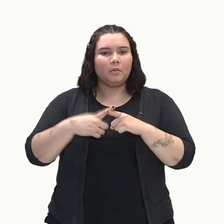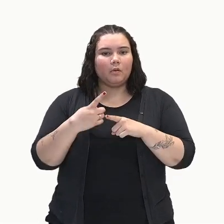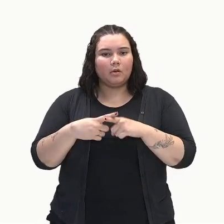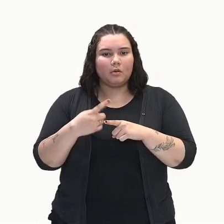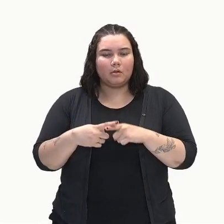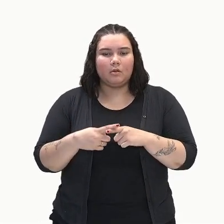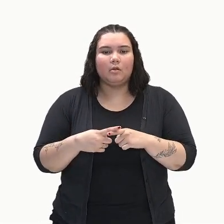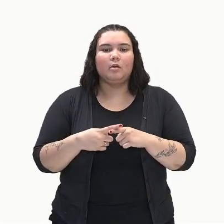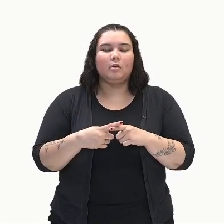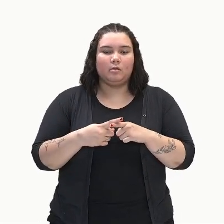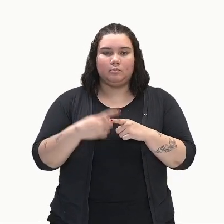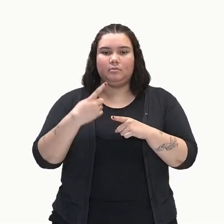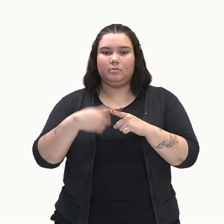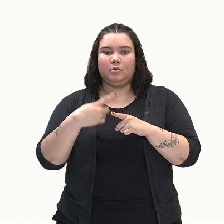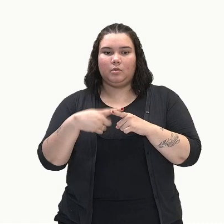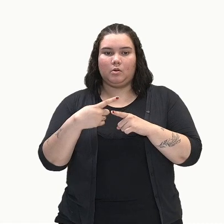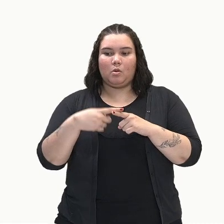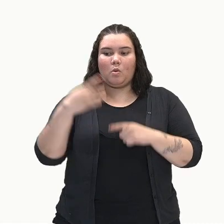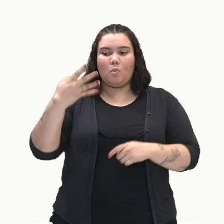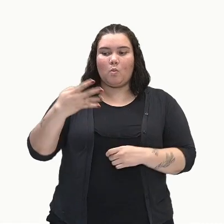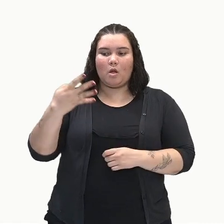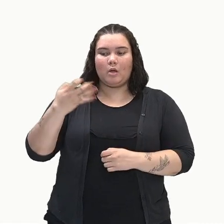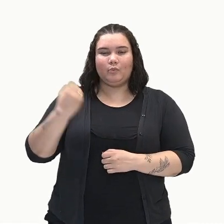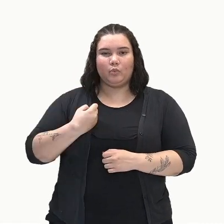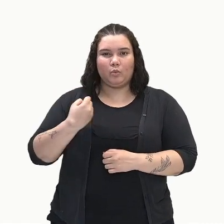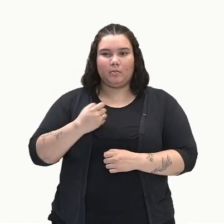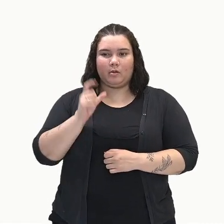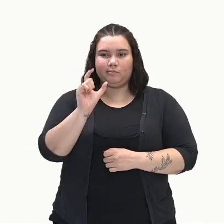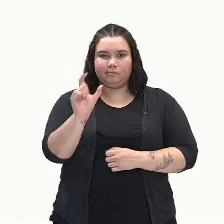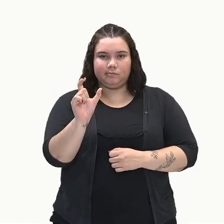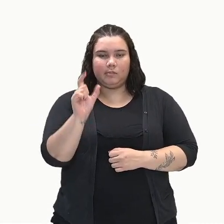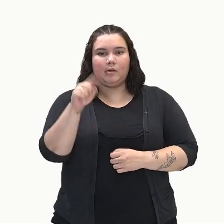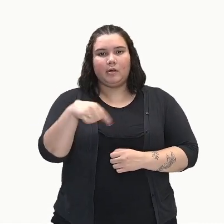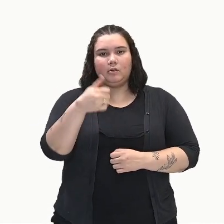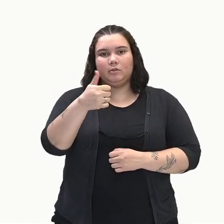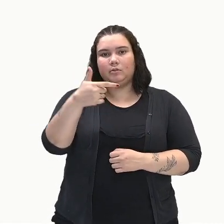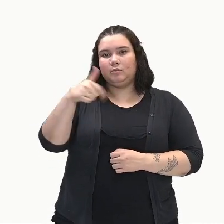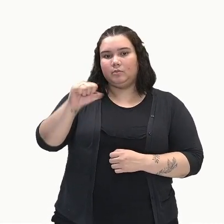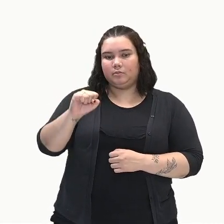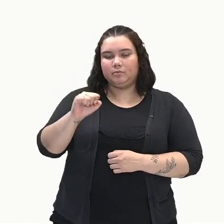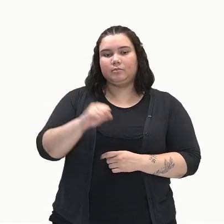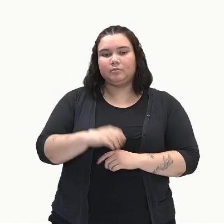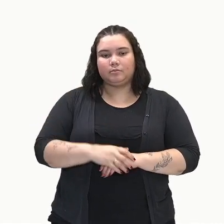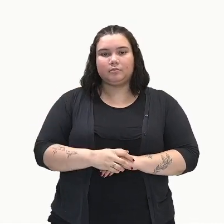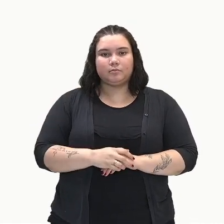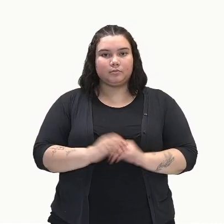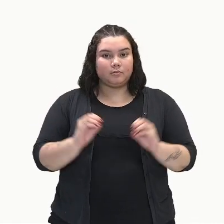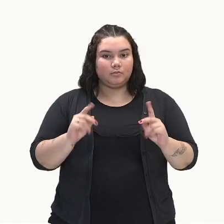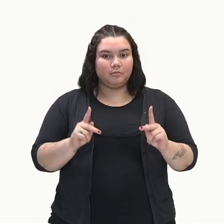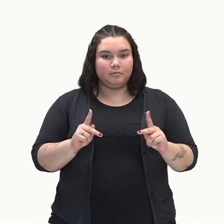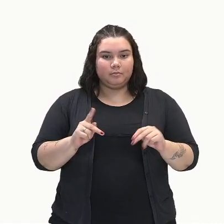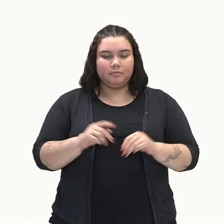Porque ele falou para nós que o quarto termo é igual a 128. Tá?